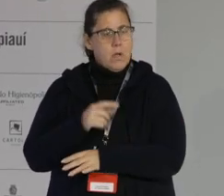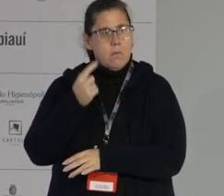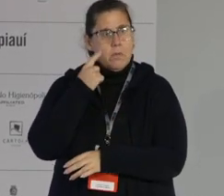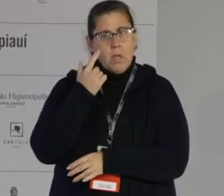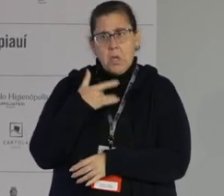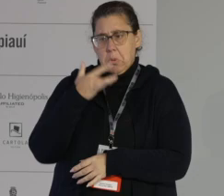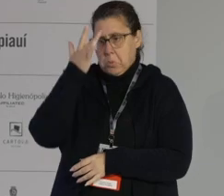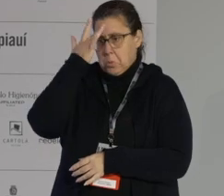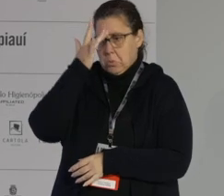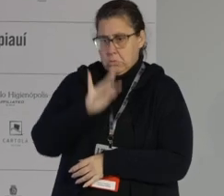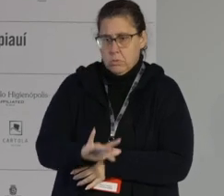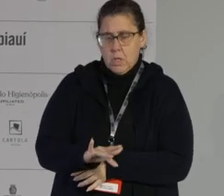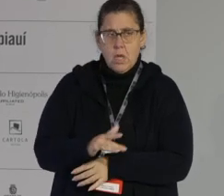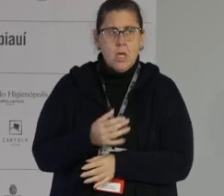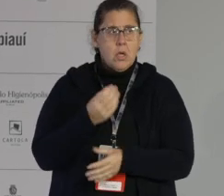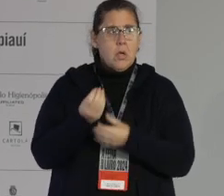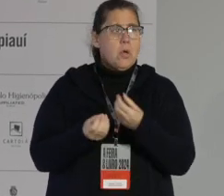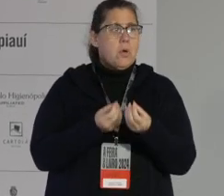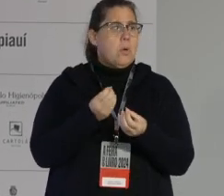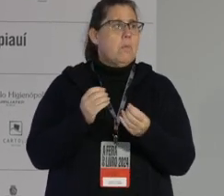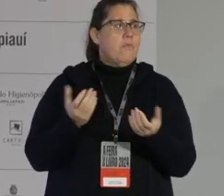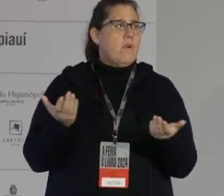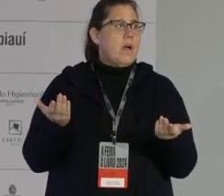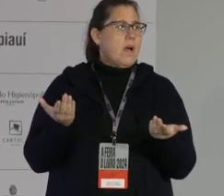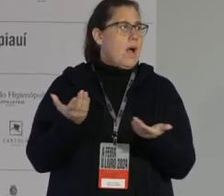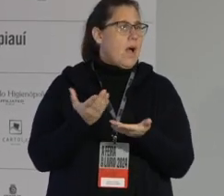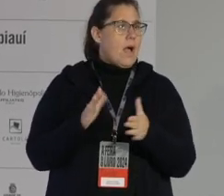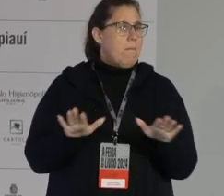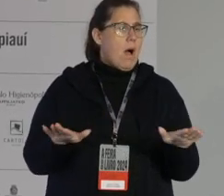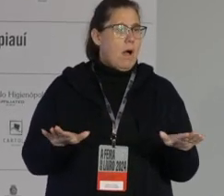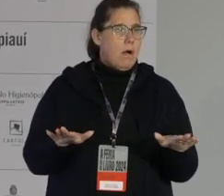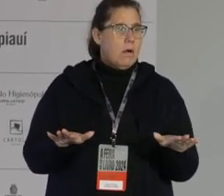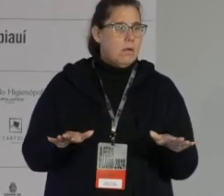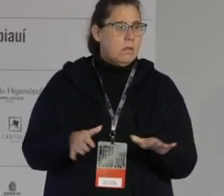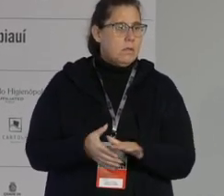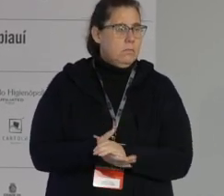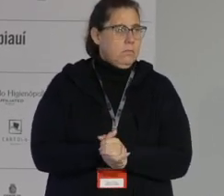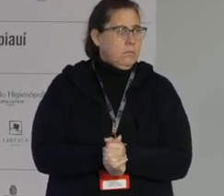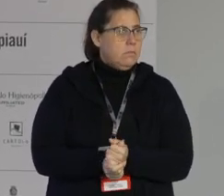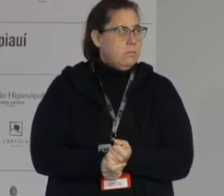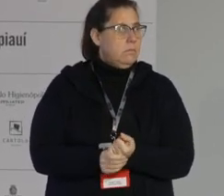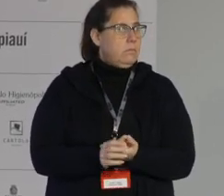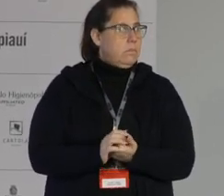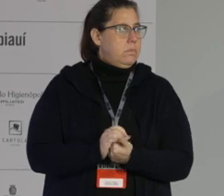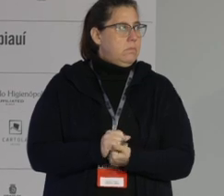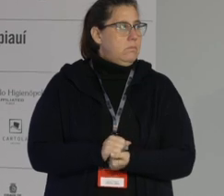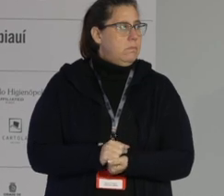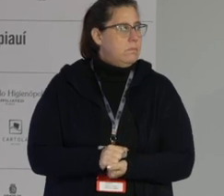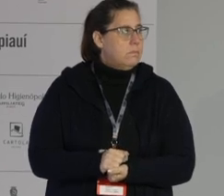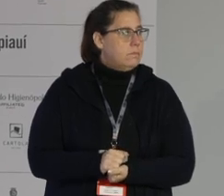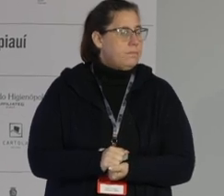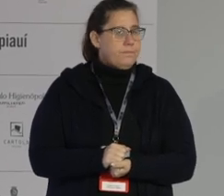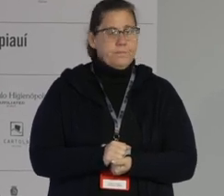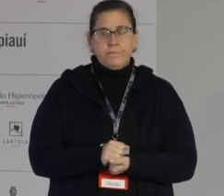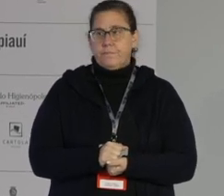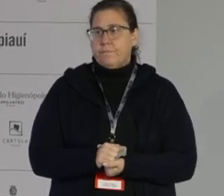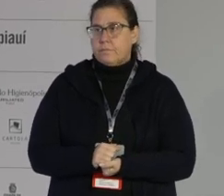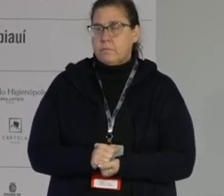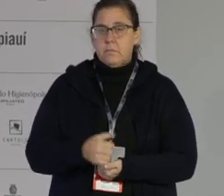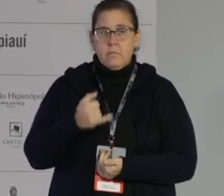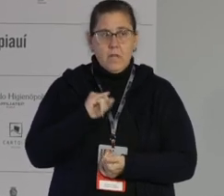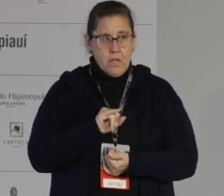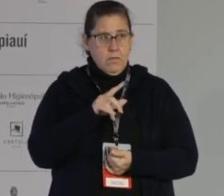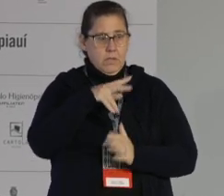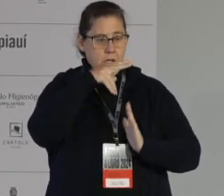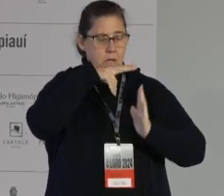sei, né, direitinho como vai acabar essa bagunça toda. É assim, se vocês lerem o livro